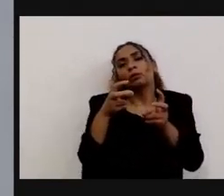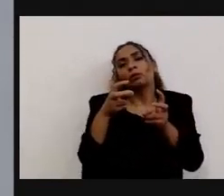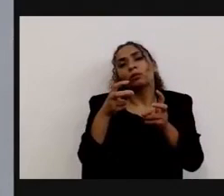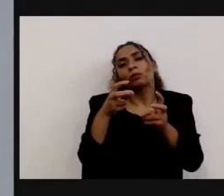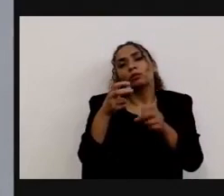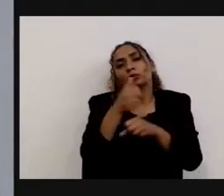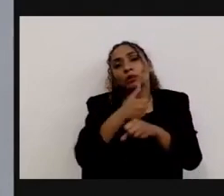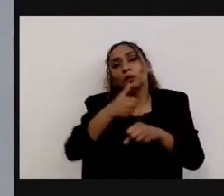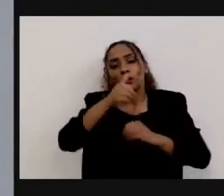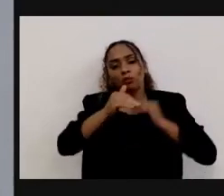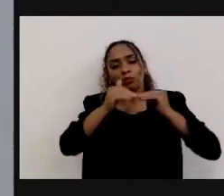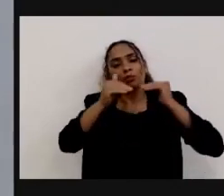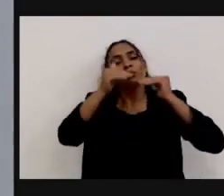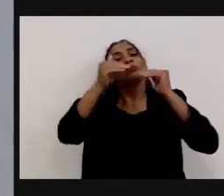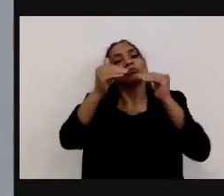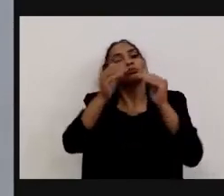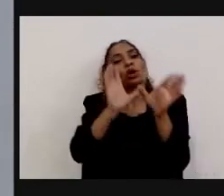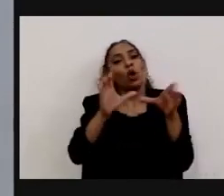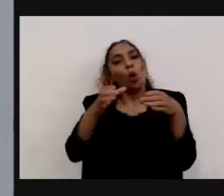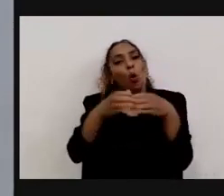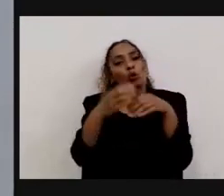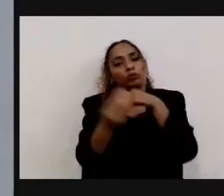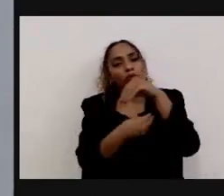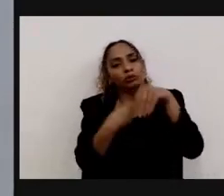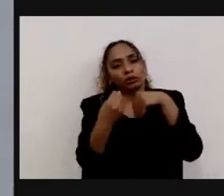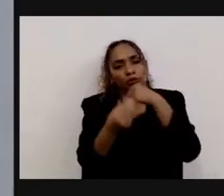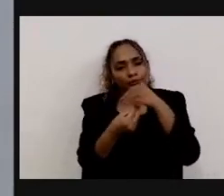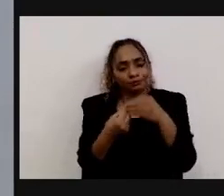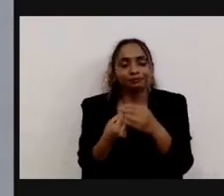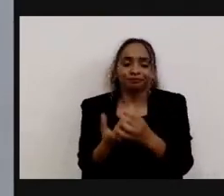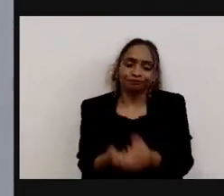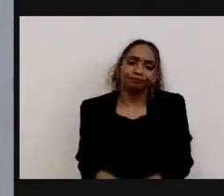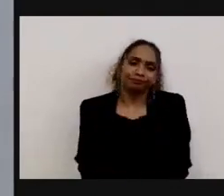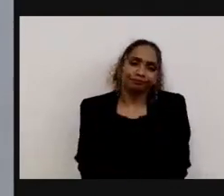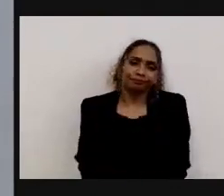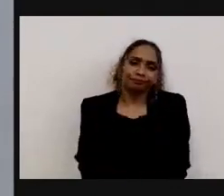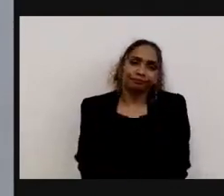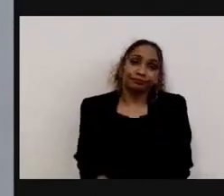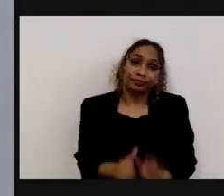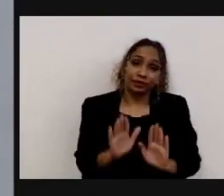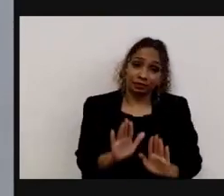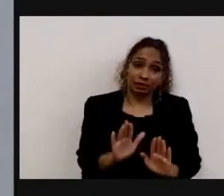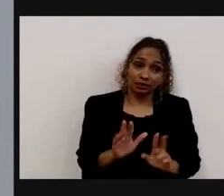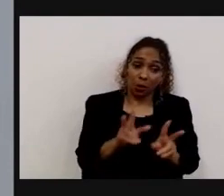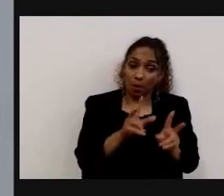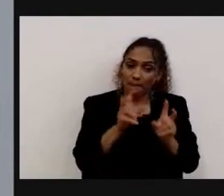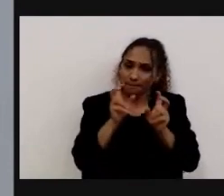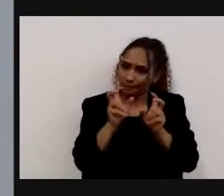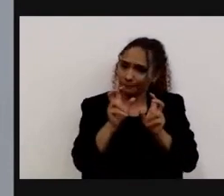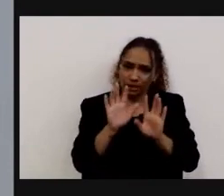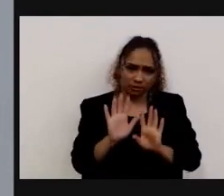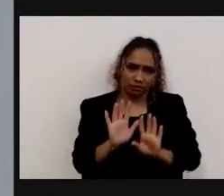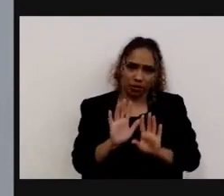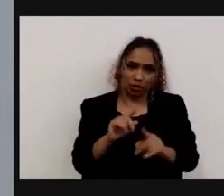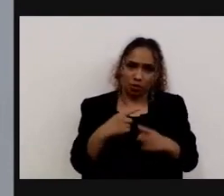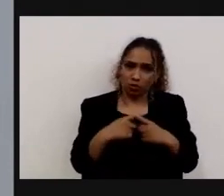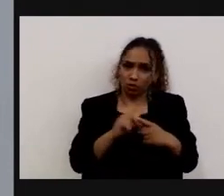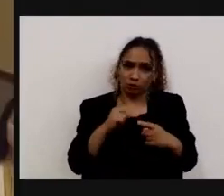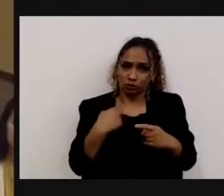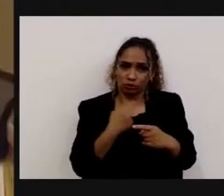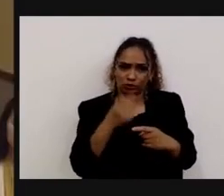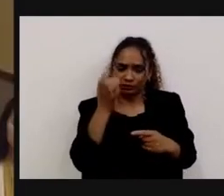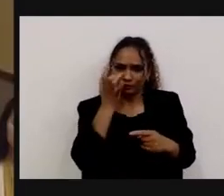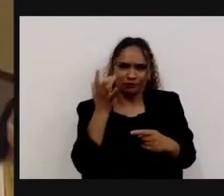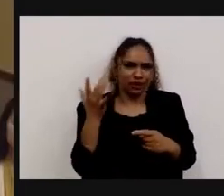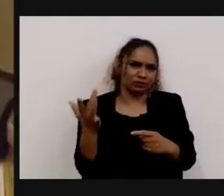de uma maior produtividade em equipes homogêneas Mas é uma percepção porque pra gente é